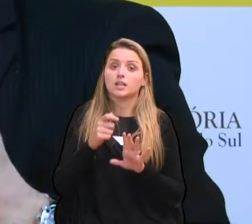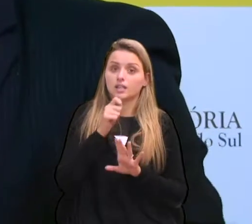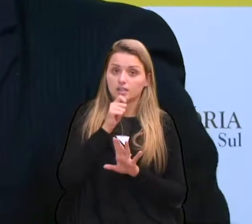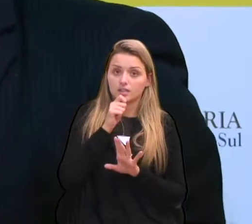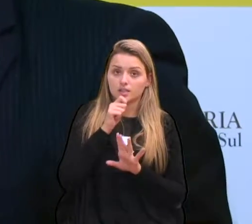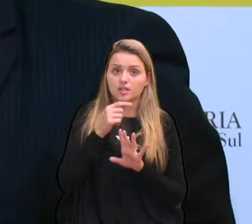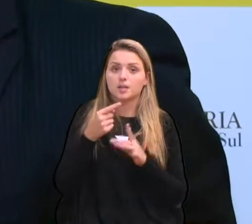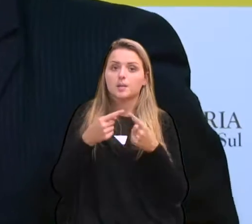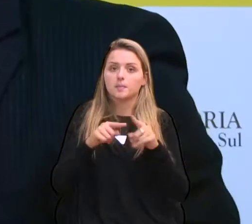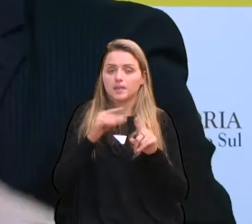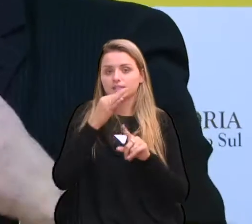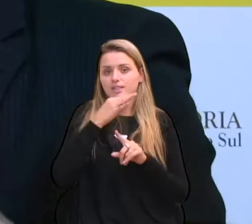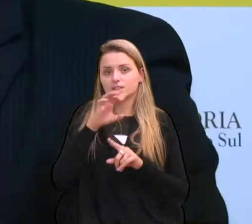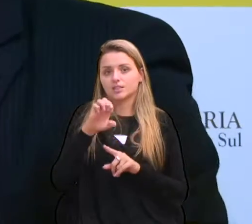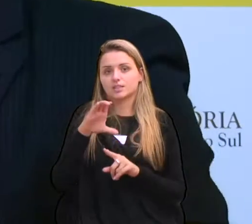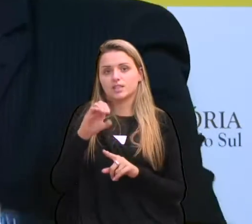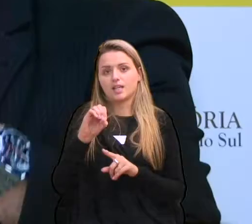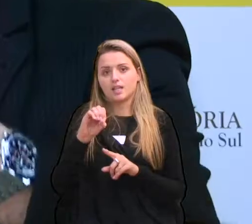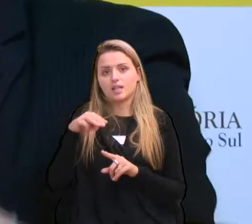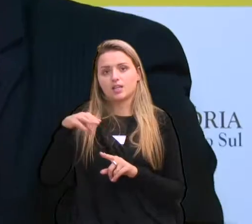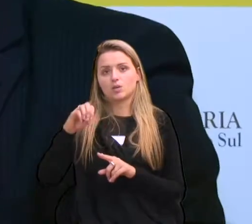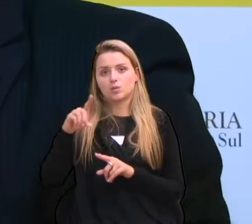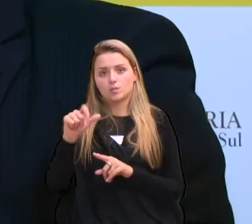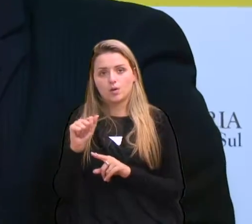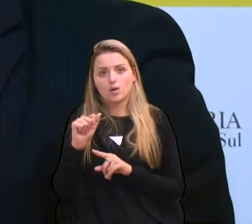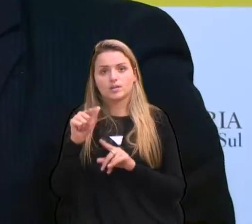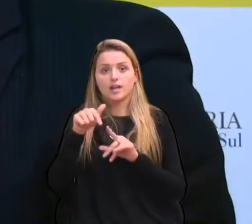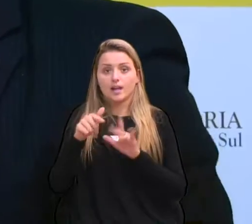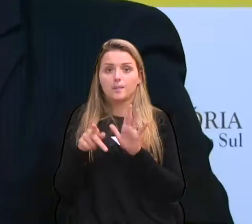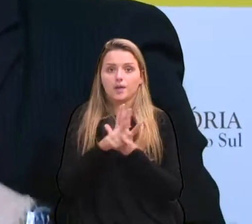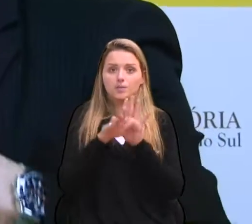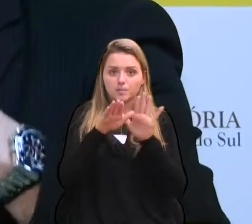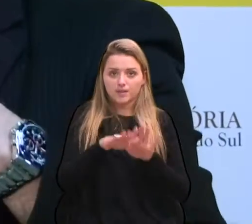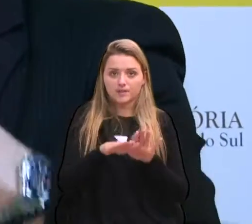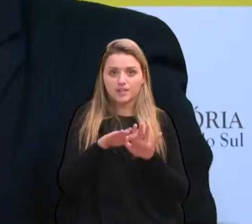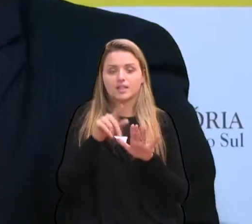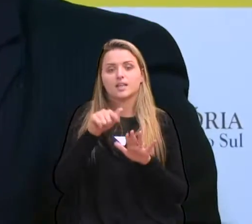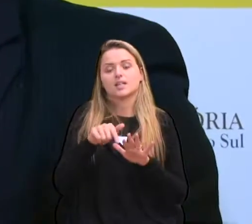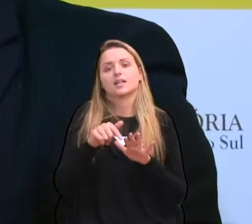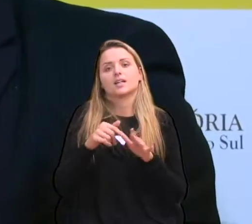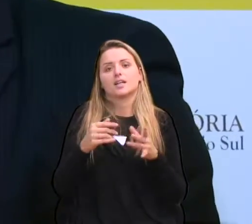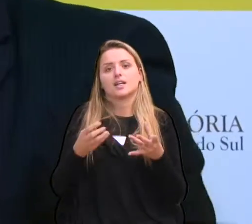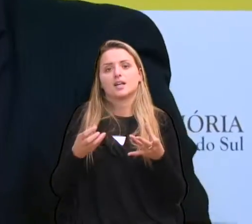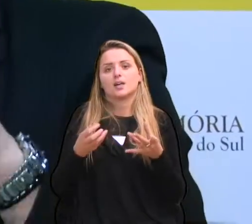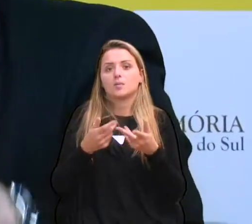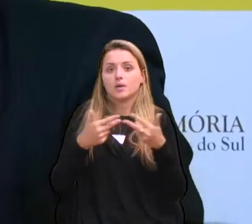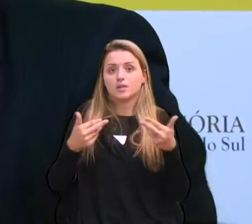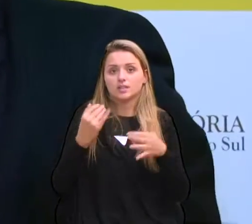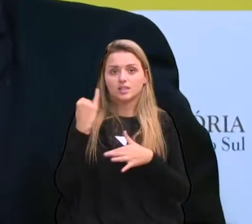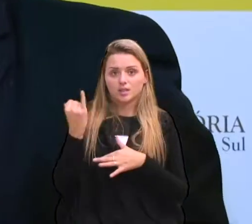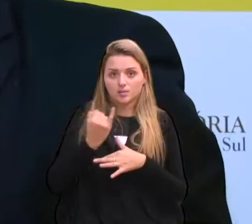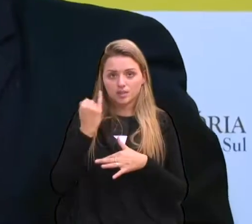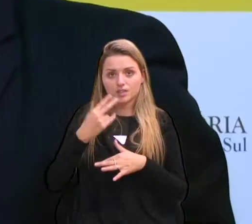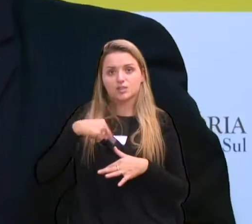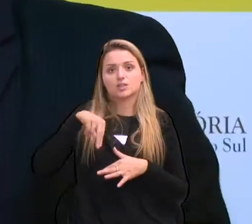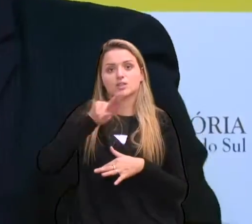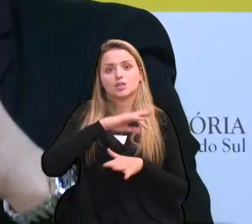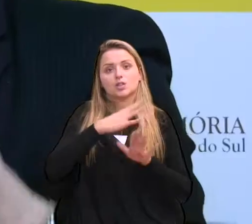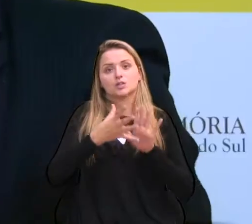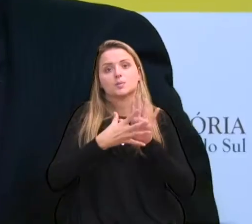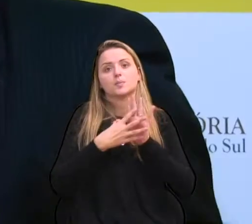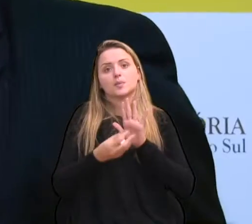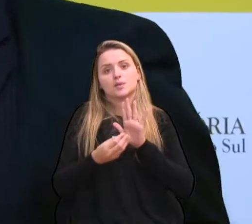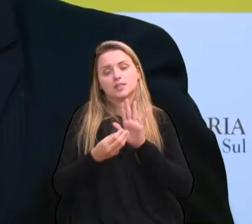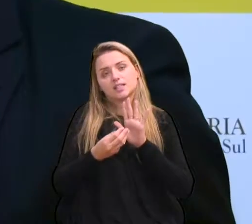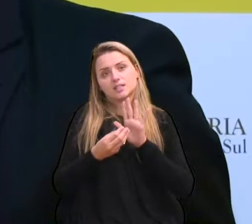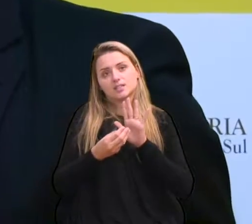Então, o Caxias Eco Moda, ele vai vir para ficar. Com certeza é um evento importante para o município e nós seremos referência nisso. E